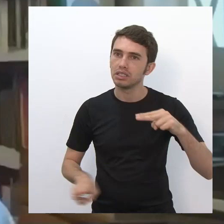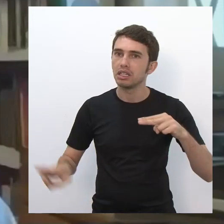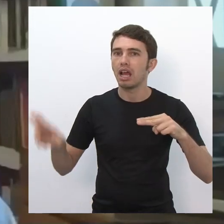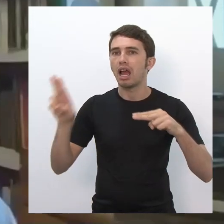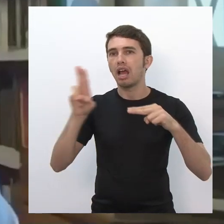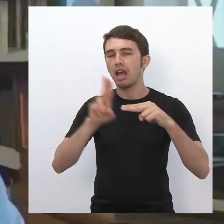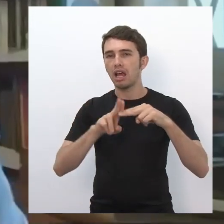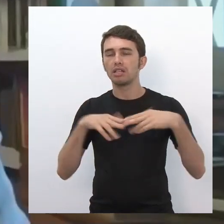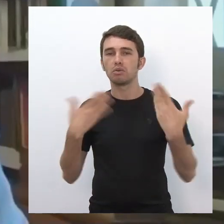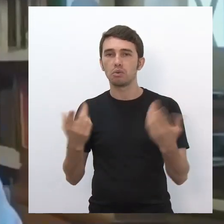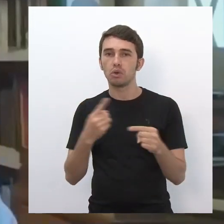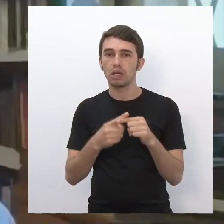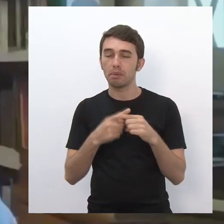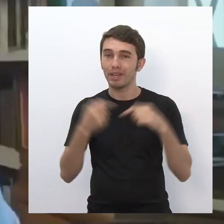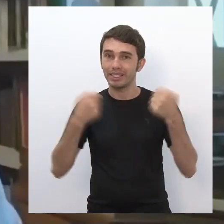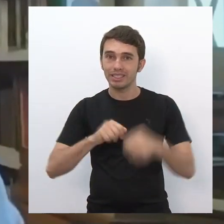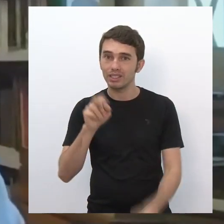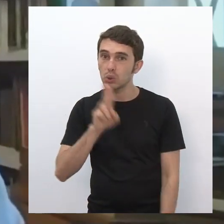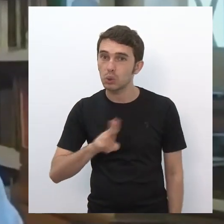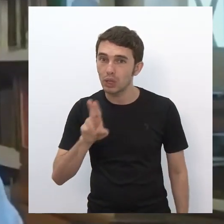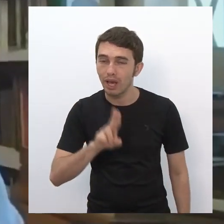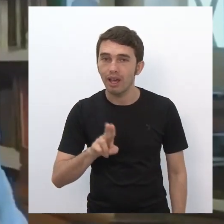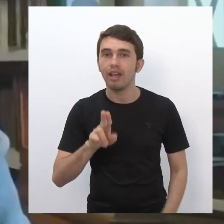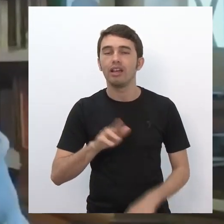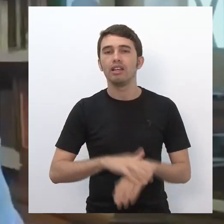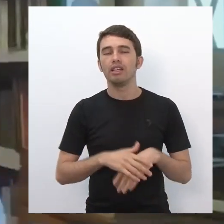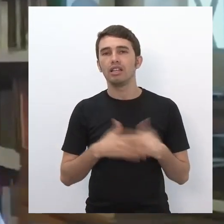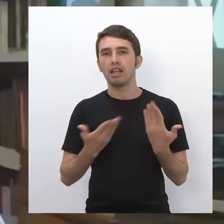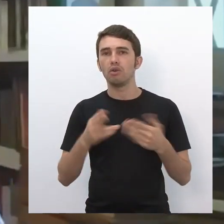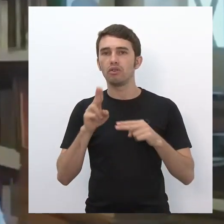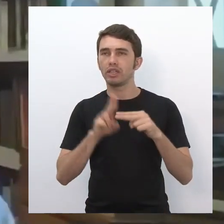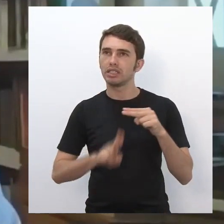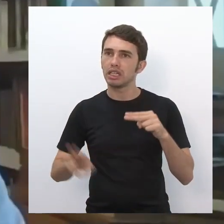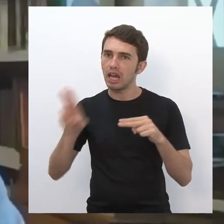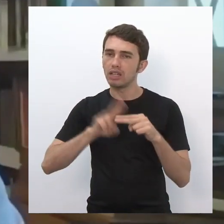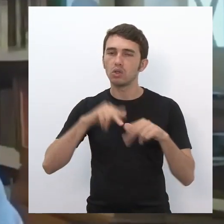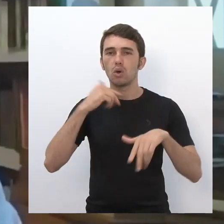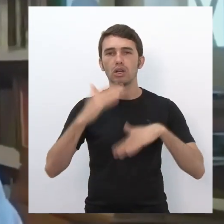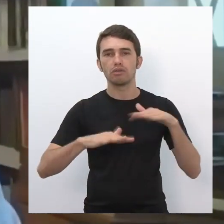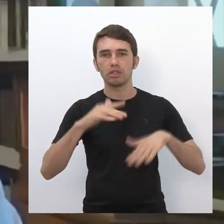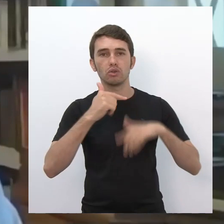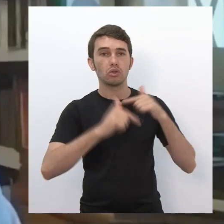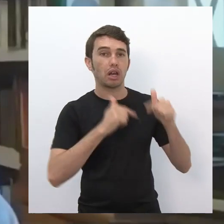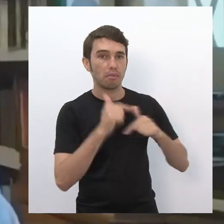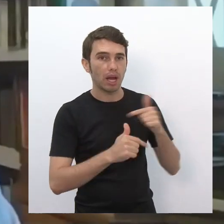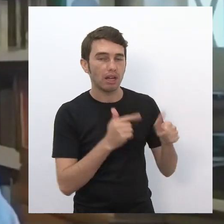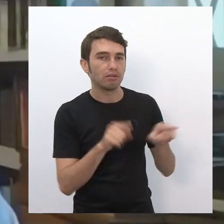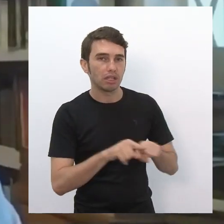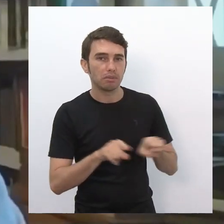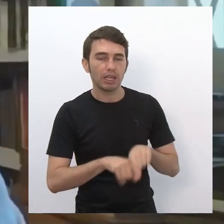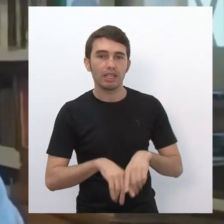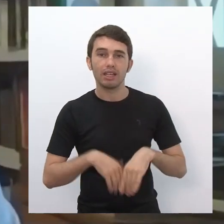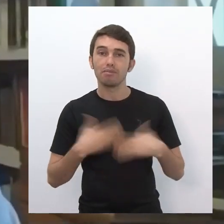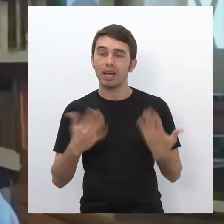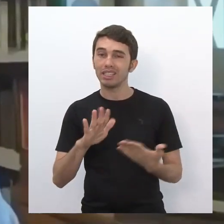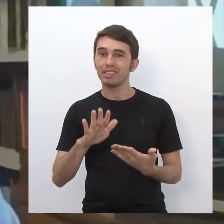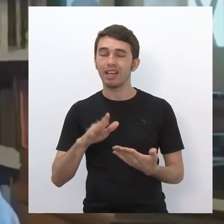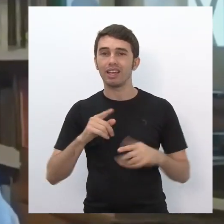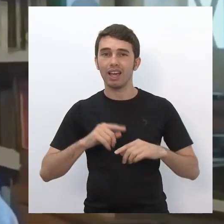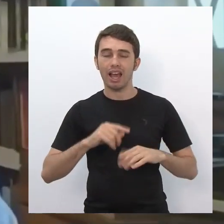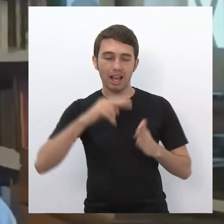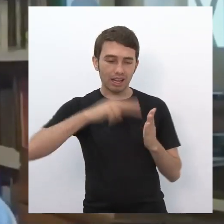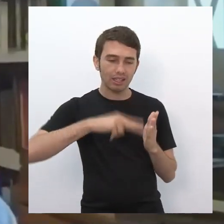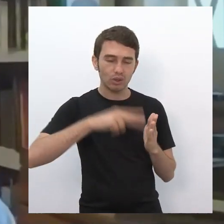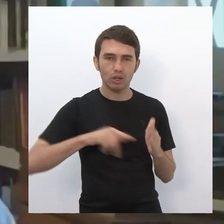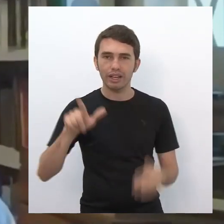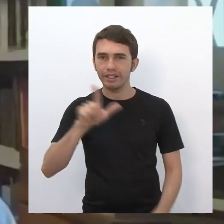motivos utilitários, né? Na universidade ou no trabalho, também por motivos utilitários, mas a leitura literária